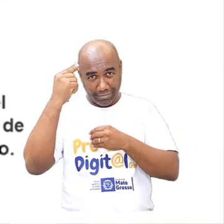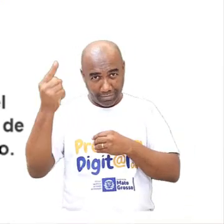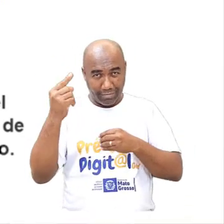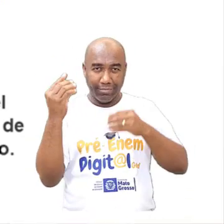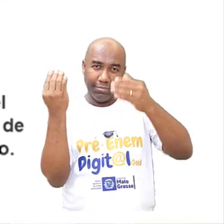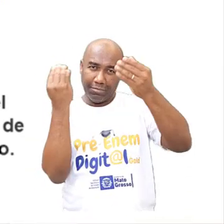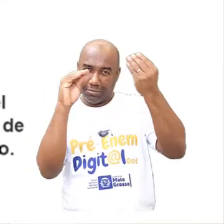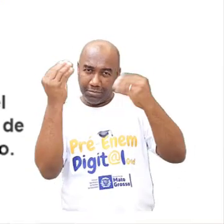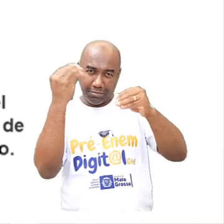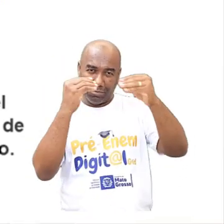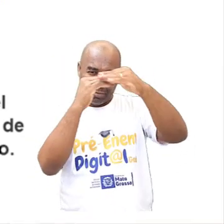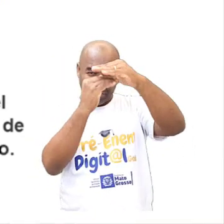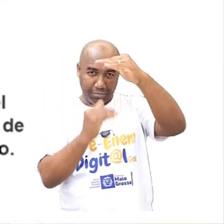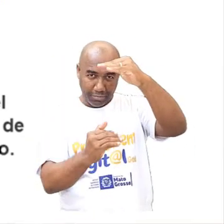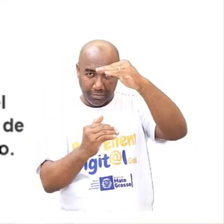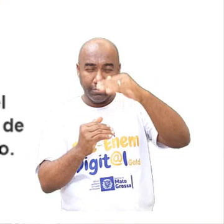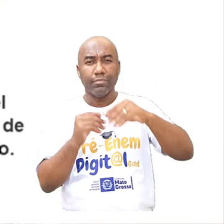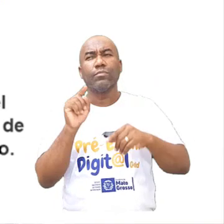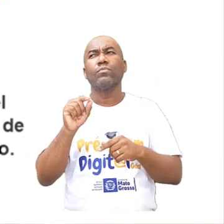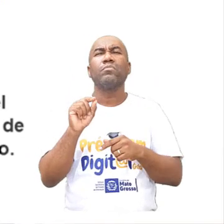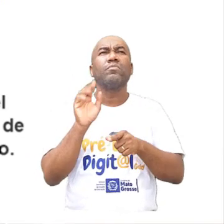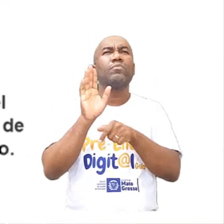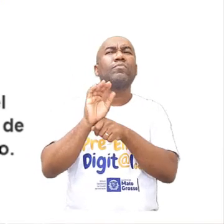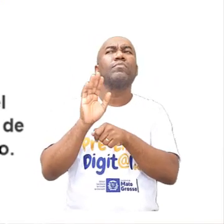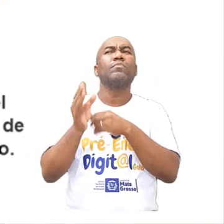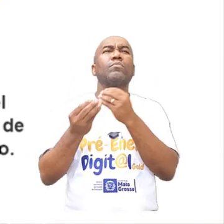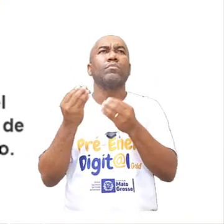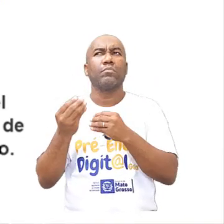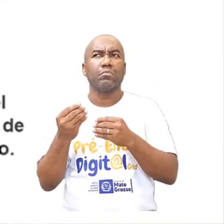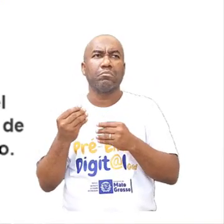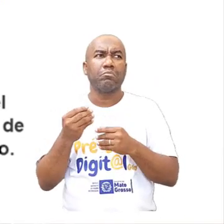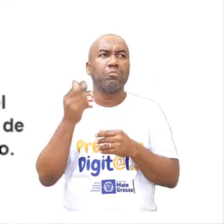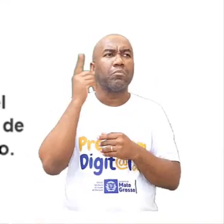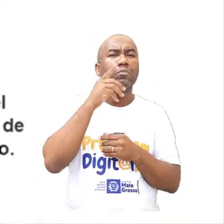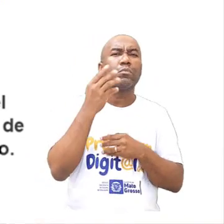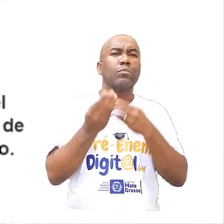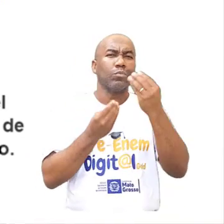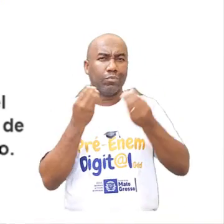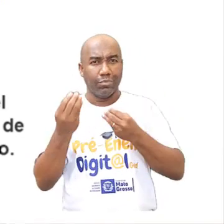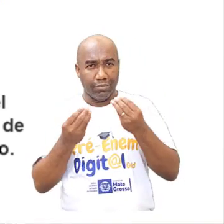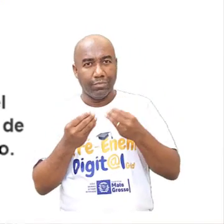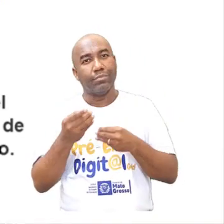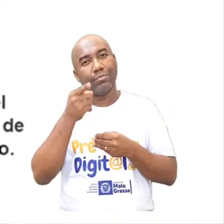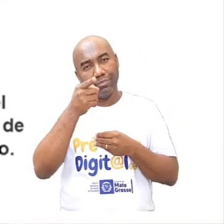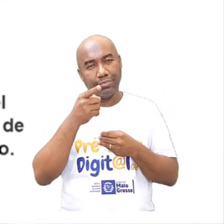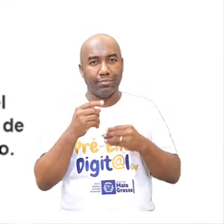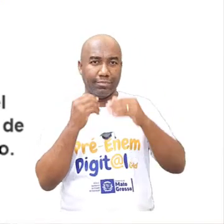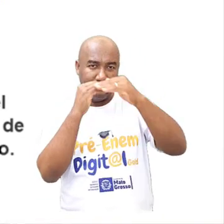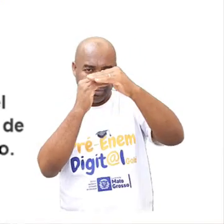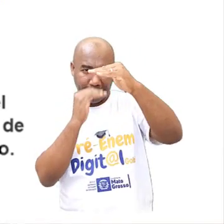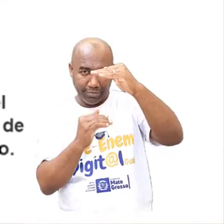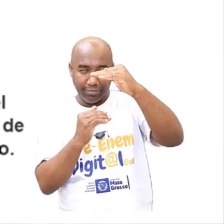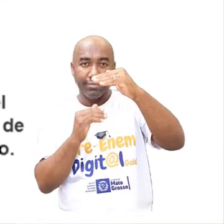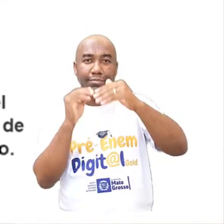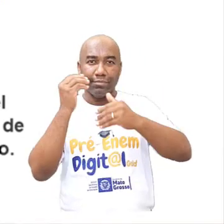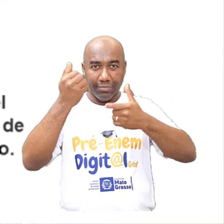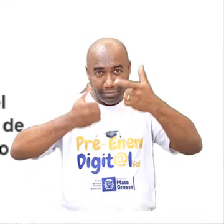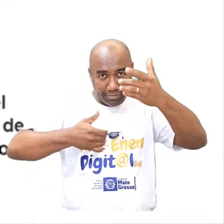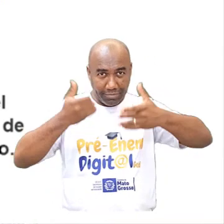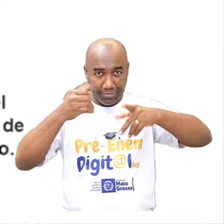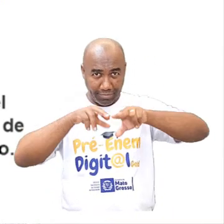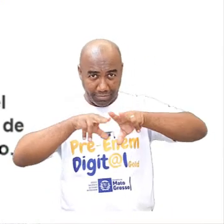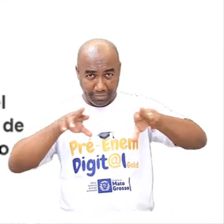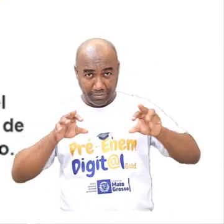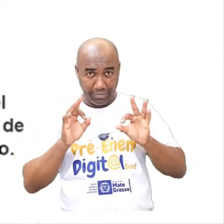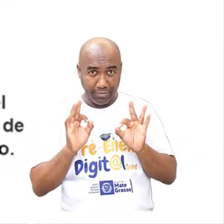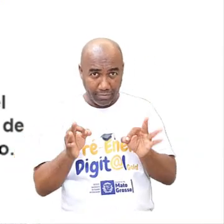a gente, ó, todo mundo aí. A gente, o que será feito, que é o verbo, como, detalhes e